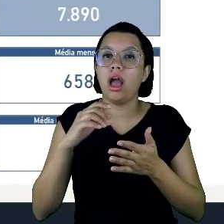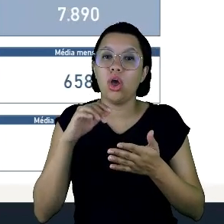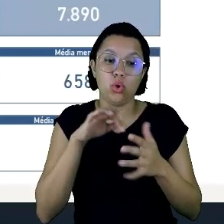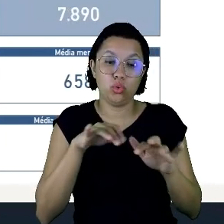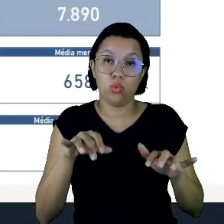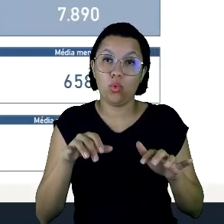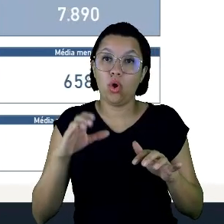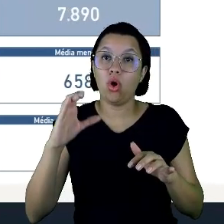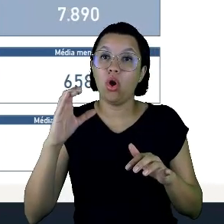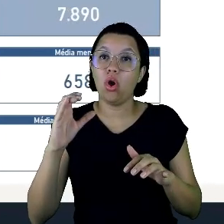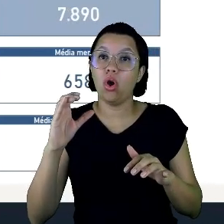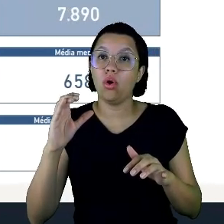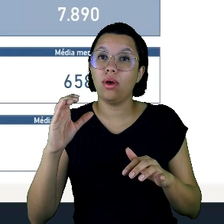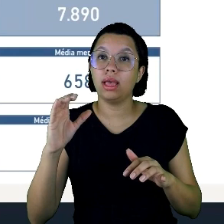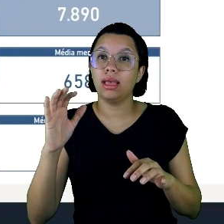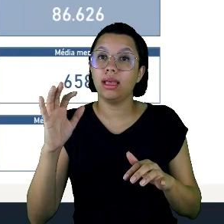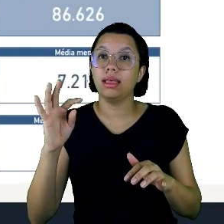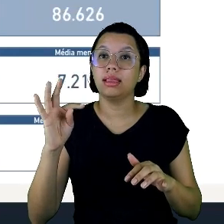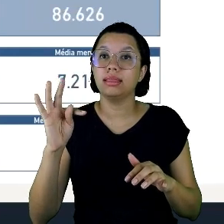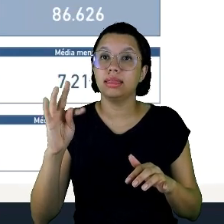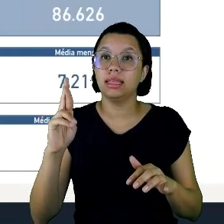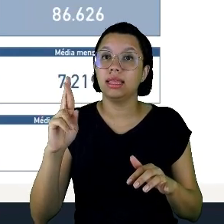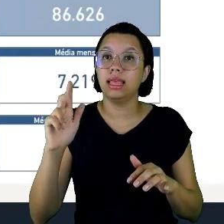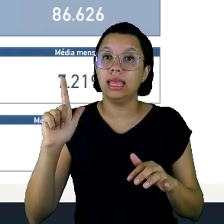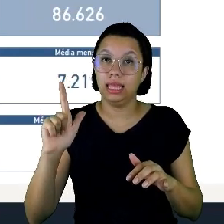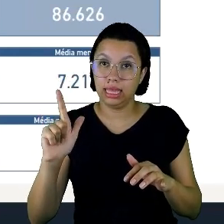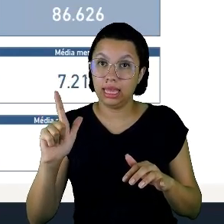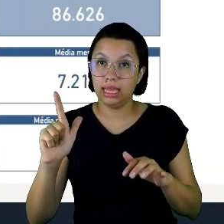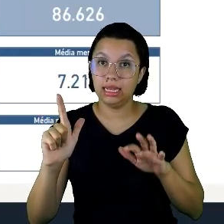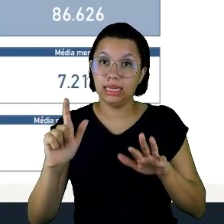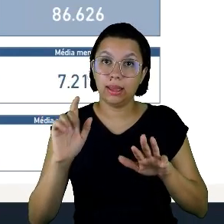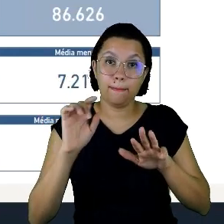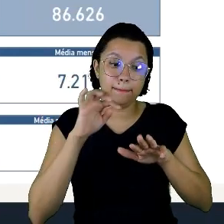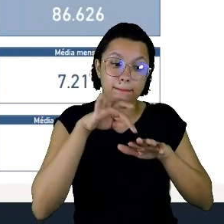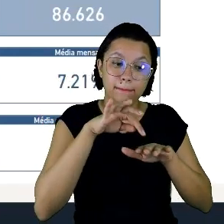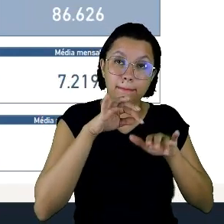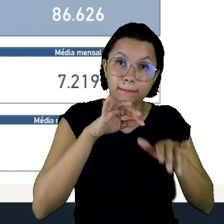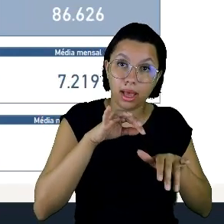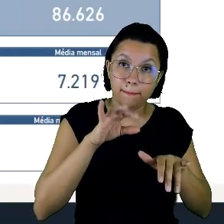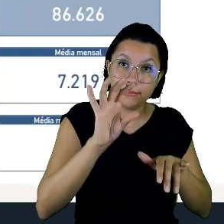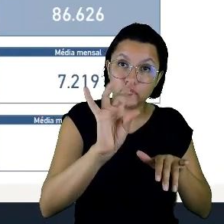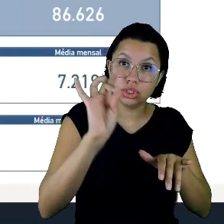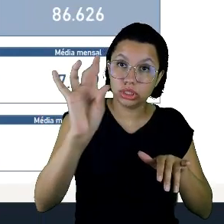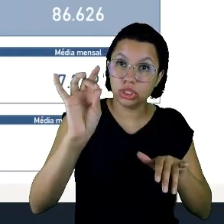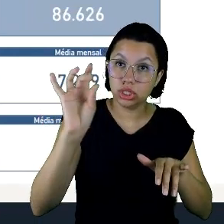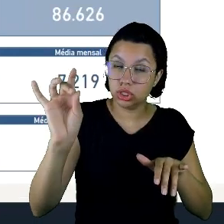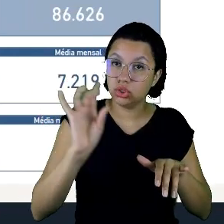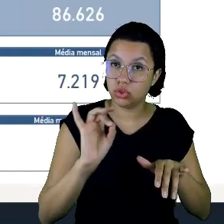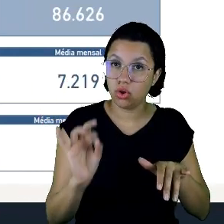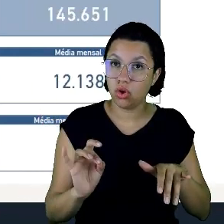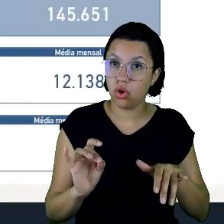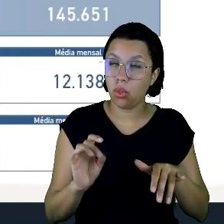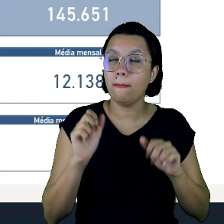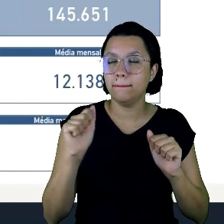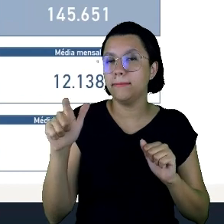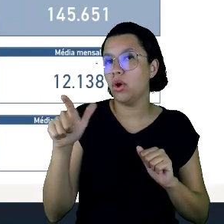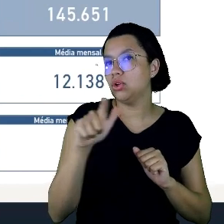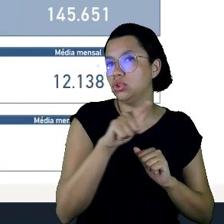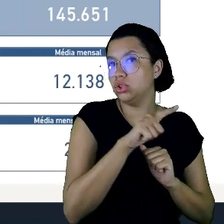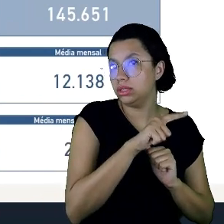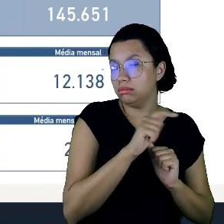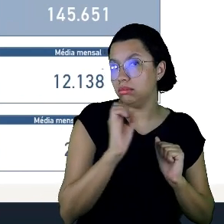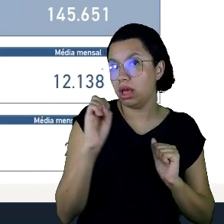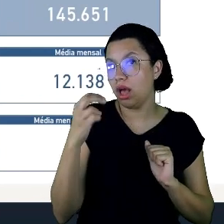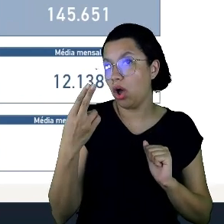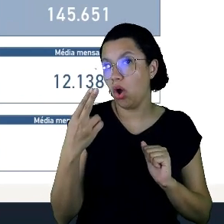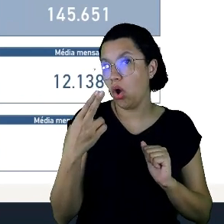segurar a tecla Ctrl e então seleciona os itens desejados. E aí, para limpar,